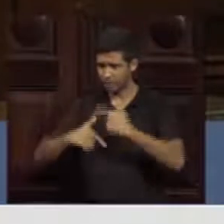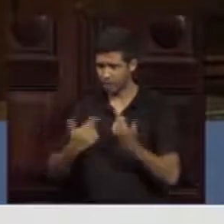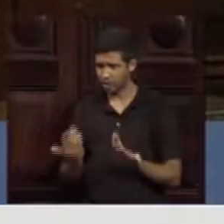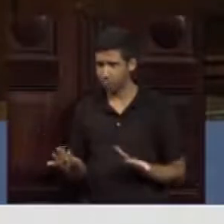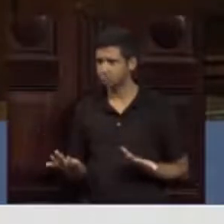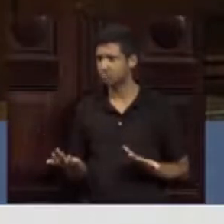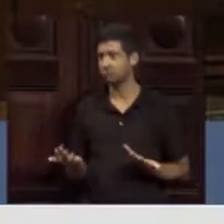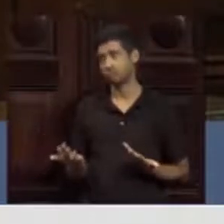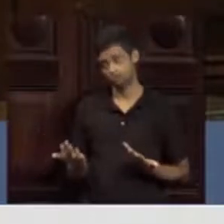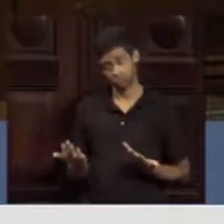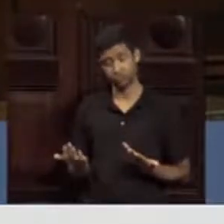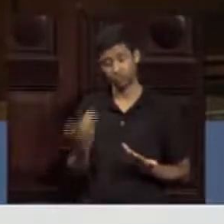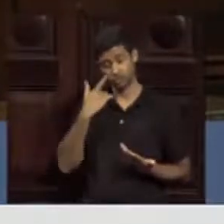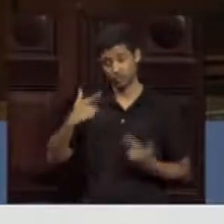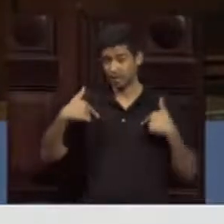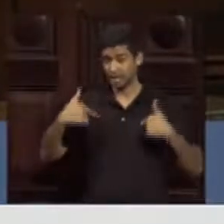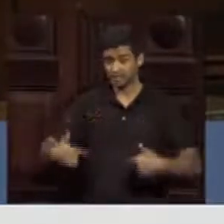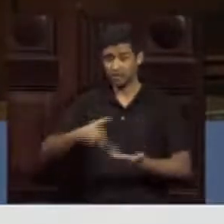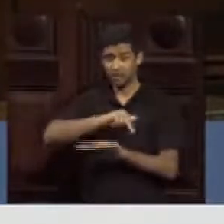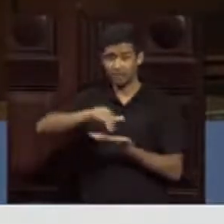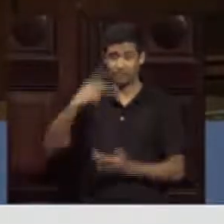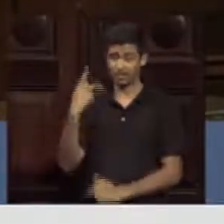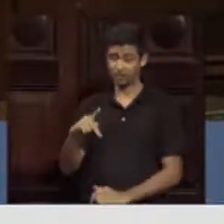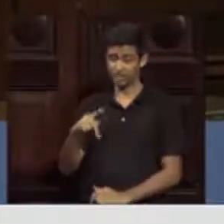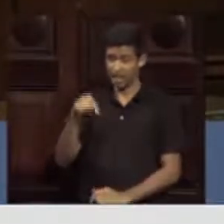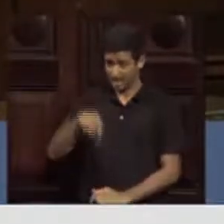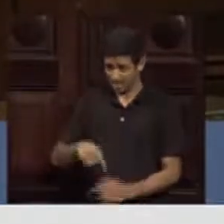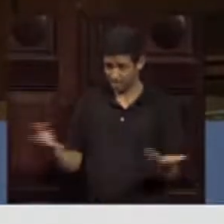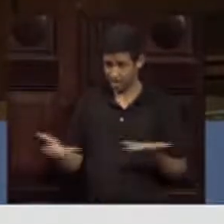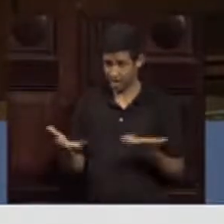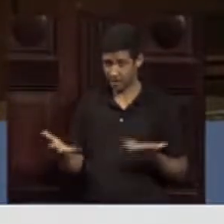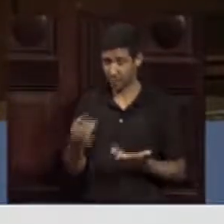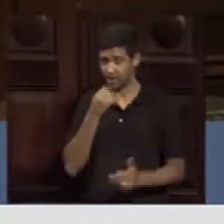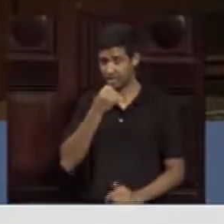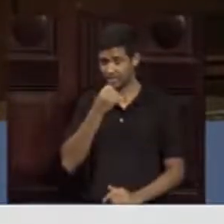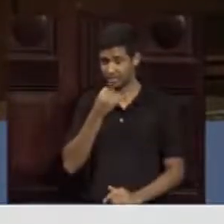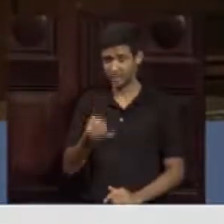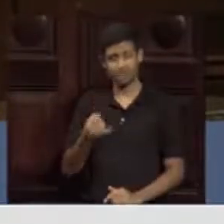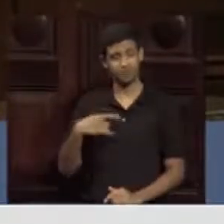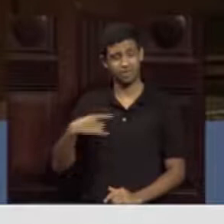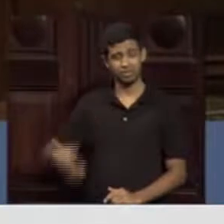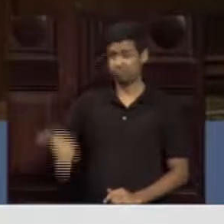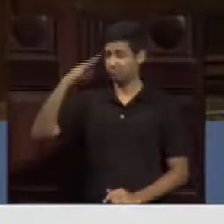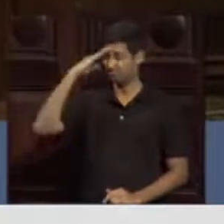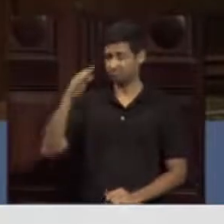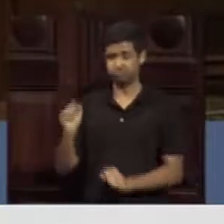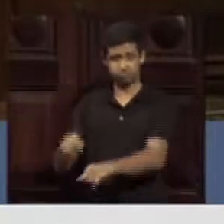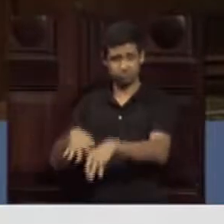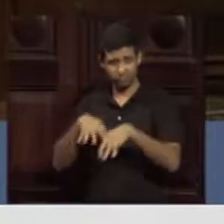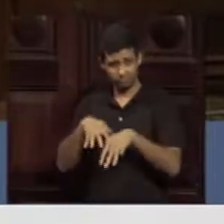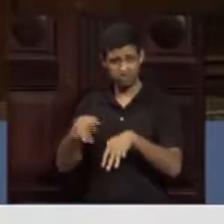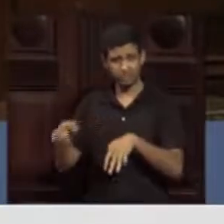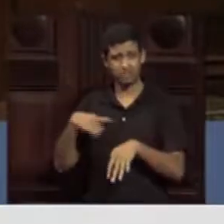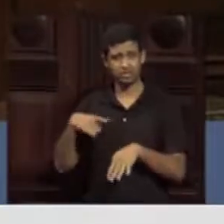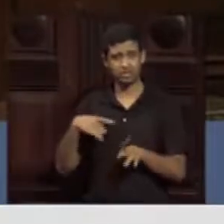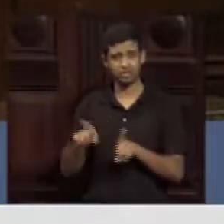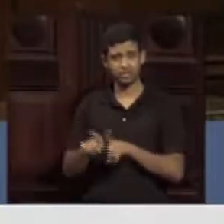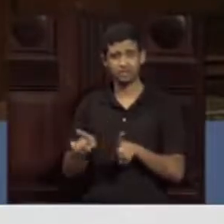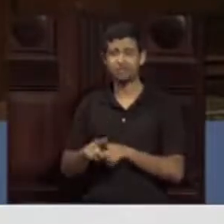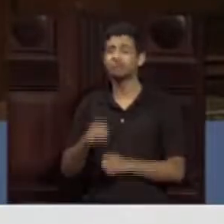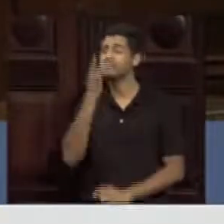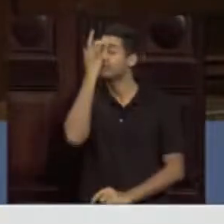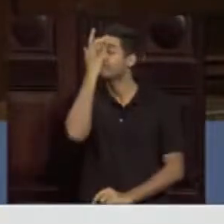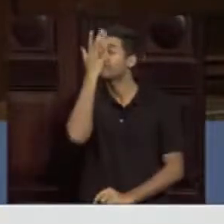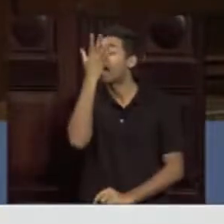administração. Os seus atos, ainda mais agora, numa insubordinação inaceitável que ele recebe com